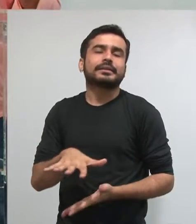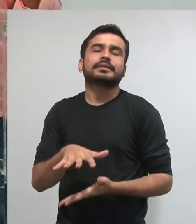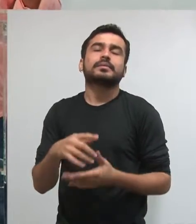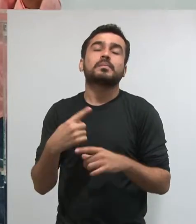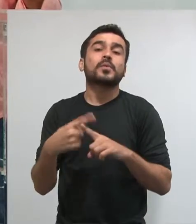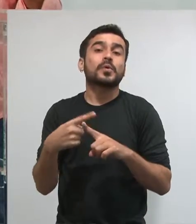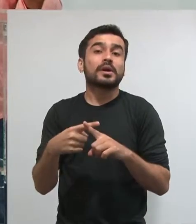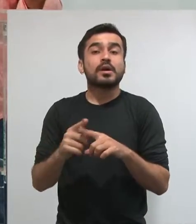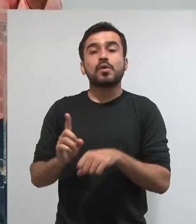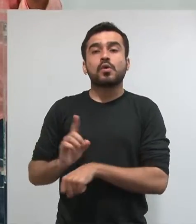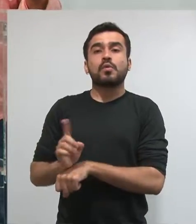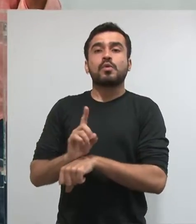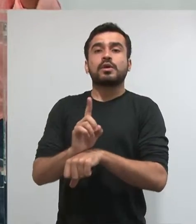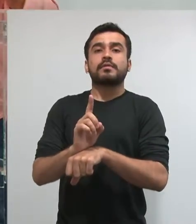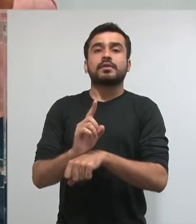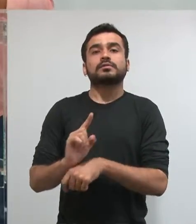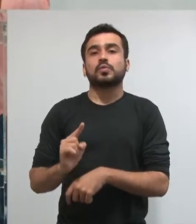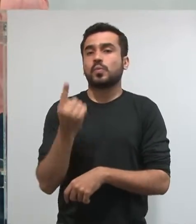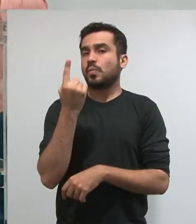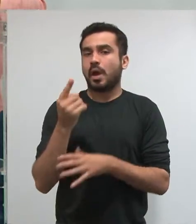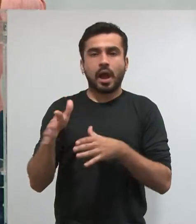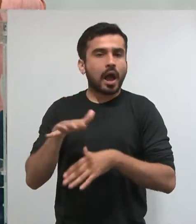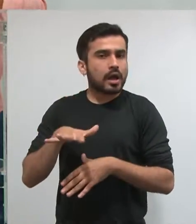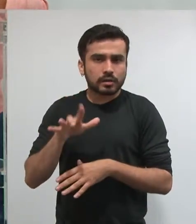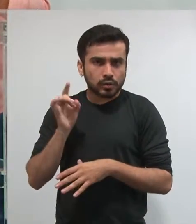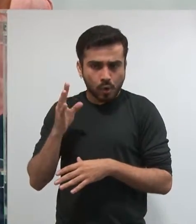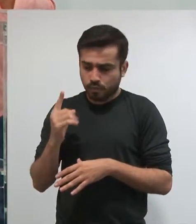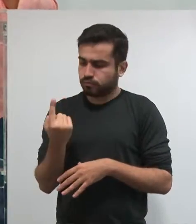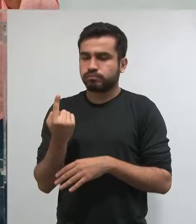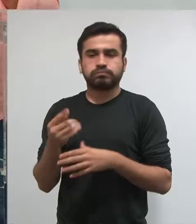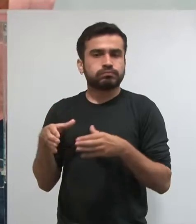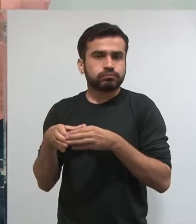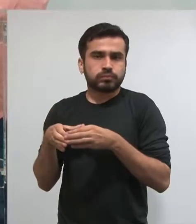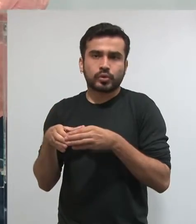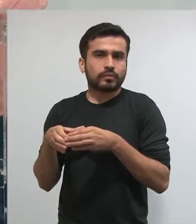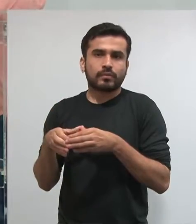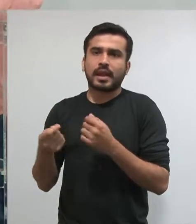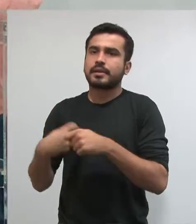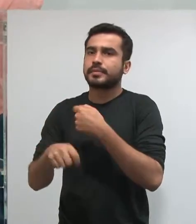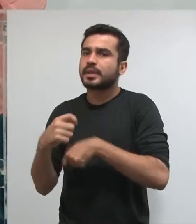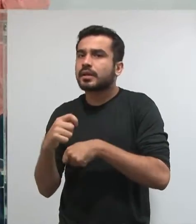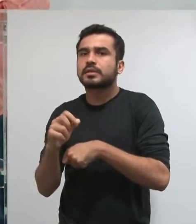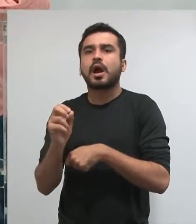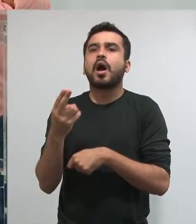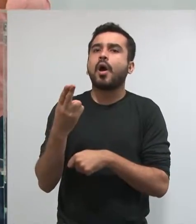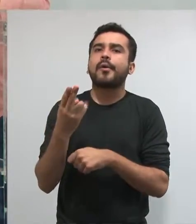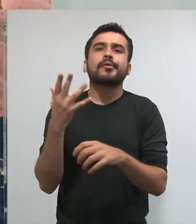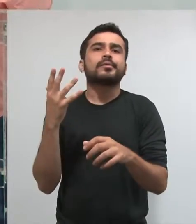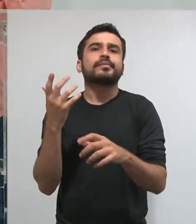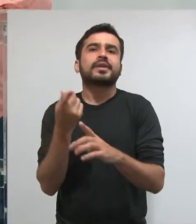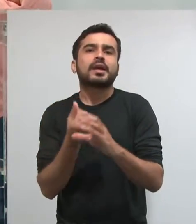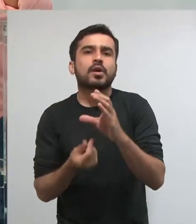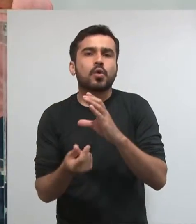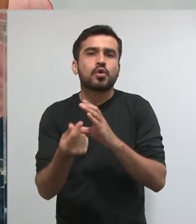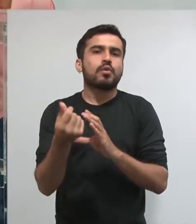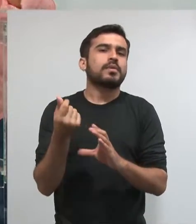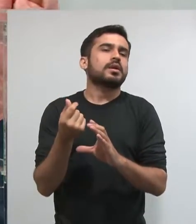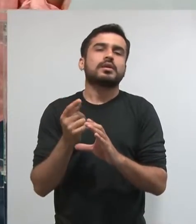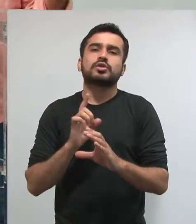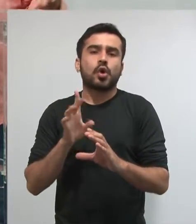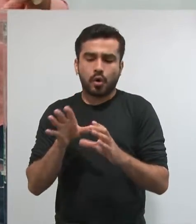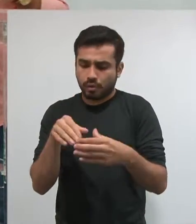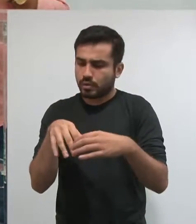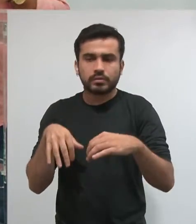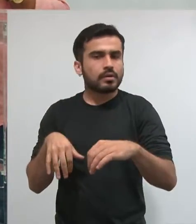é uma ação de uma área específica. Ele não é uma ação da administração, ou da economia, ou da auditoria, ele não deve